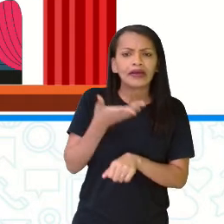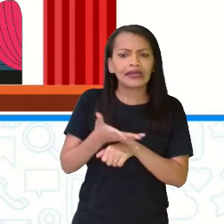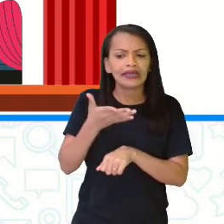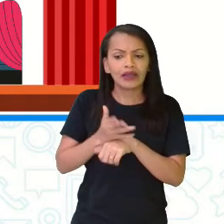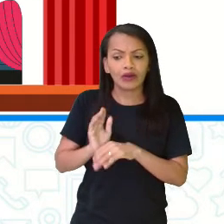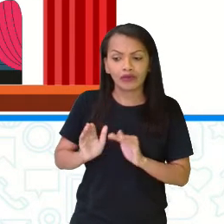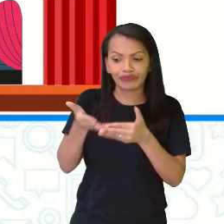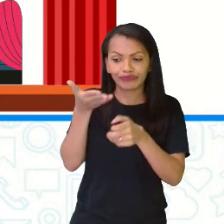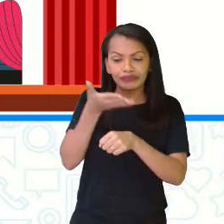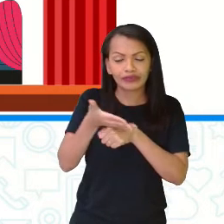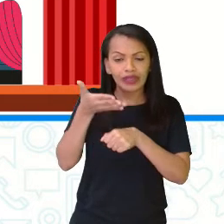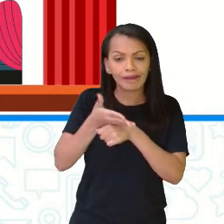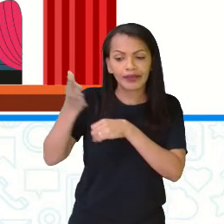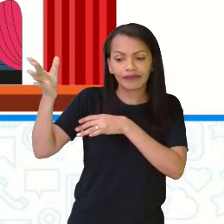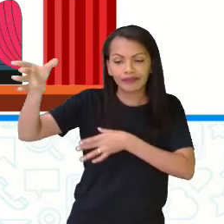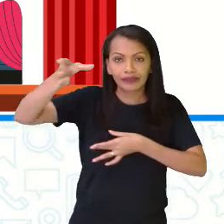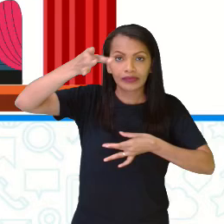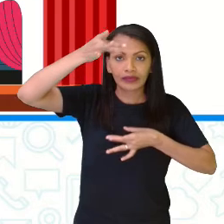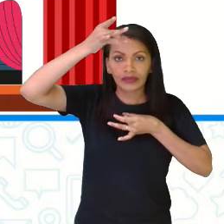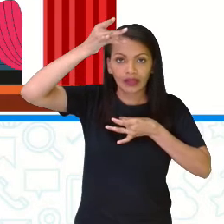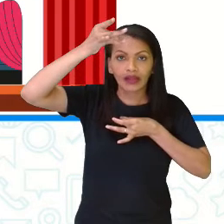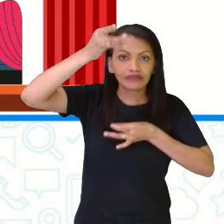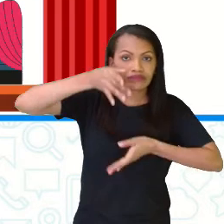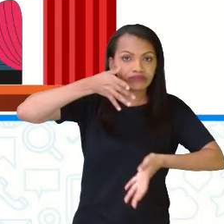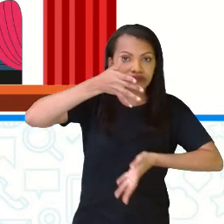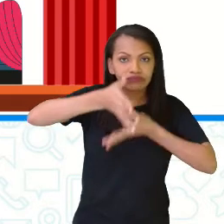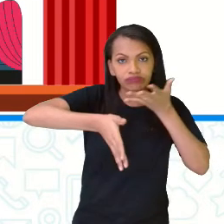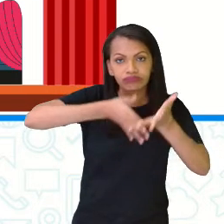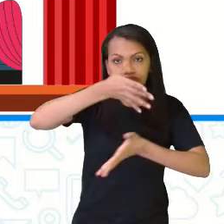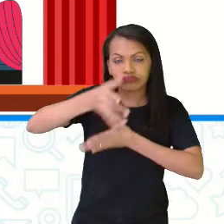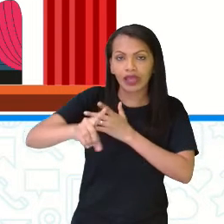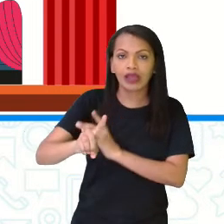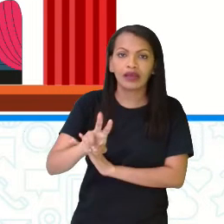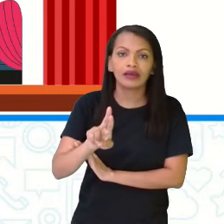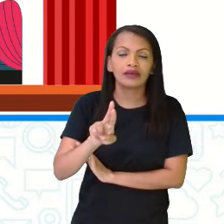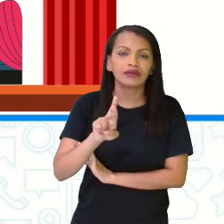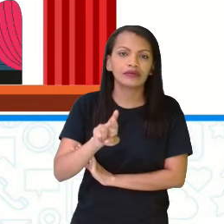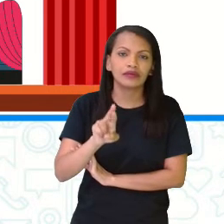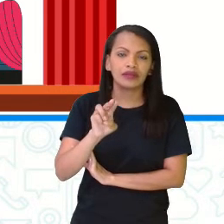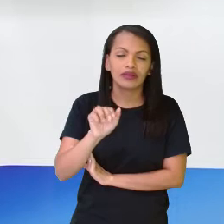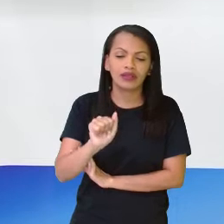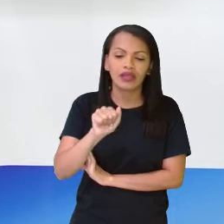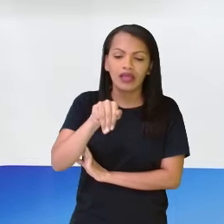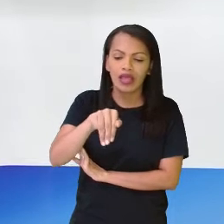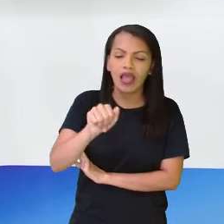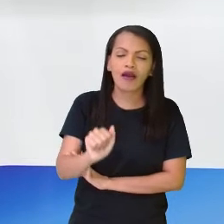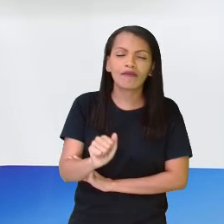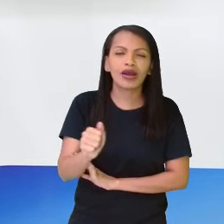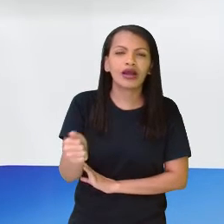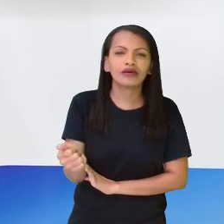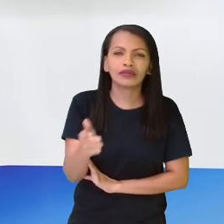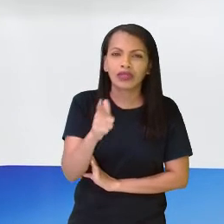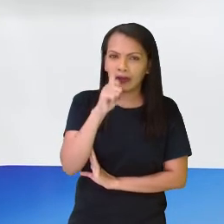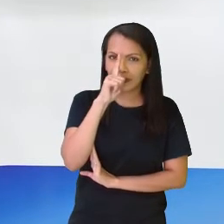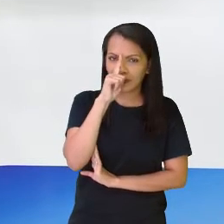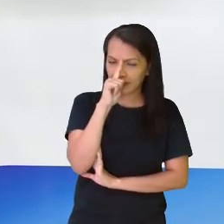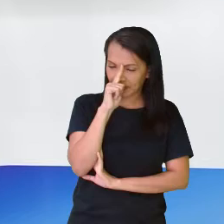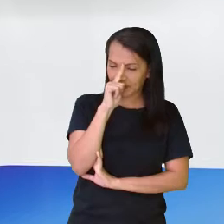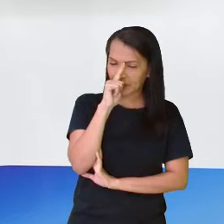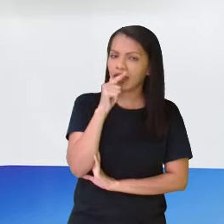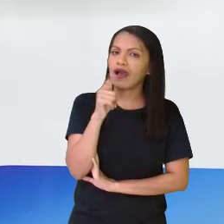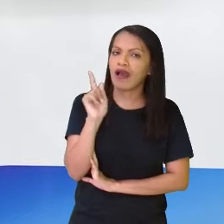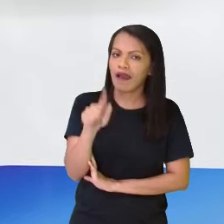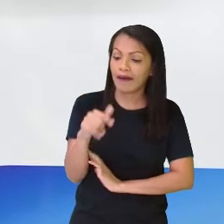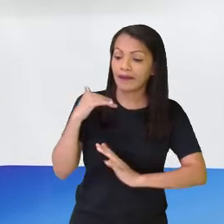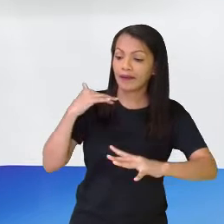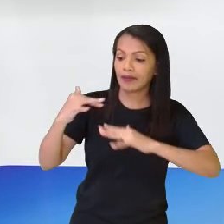ou dramatizados. Do grego, a palavra drama significa ação. Professor, eles estão tão caladinhos aí, será